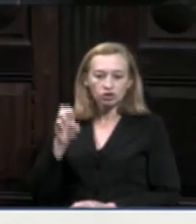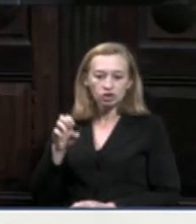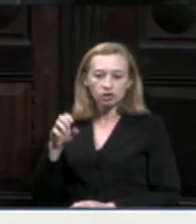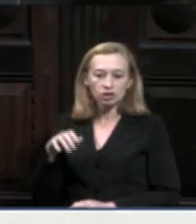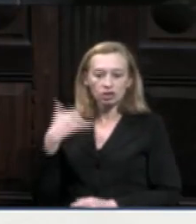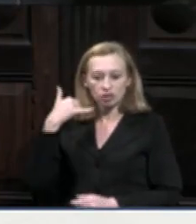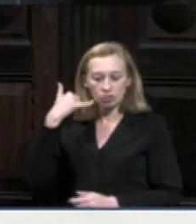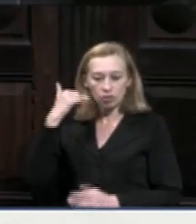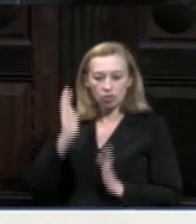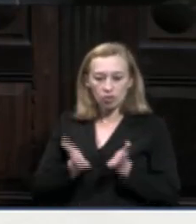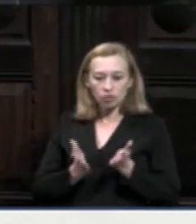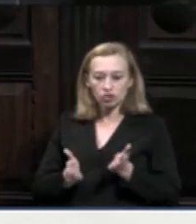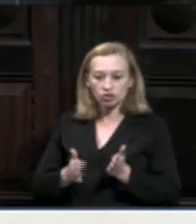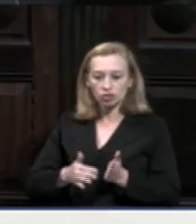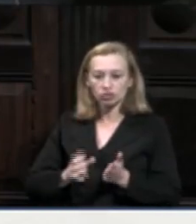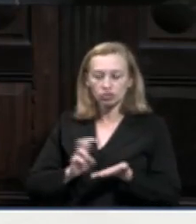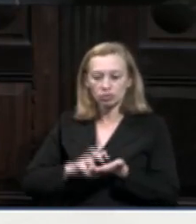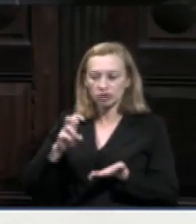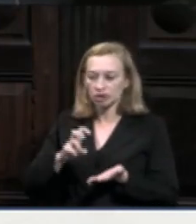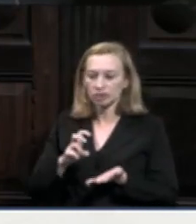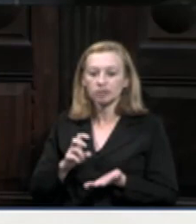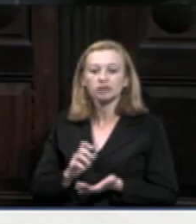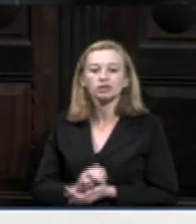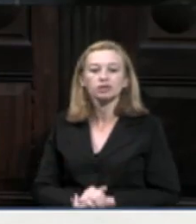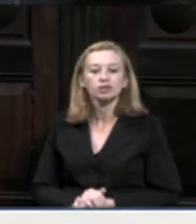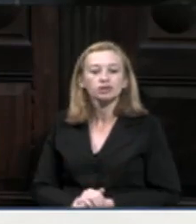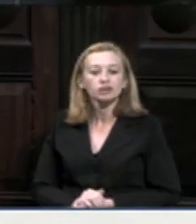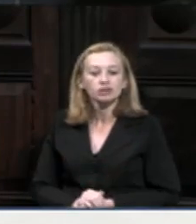manhã, fazendo